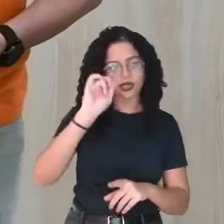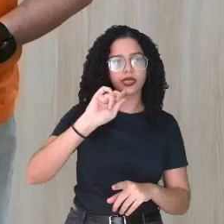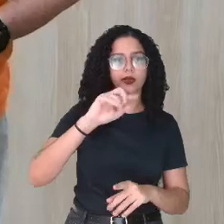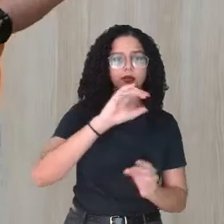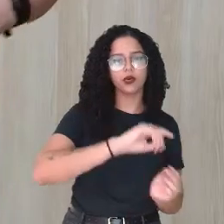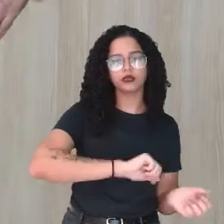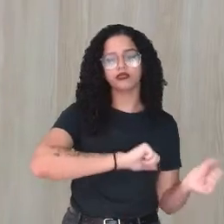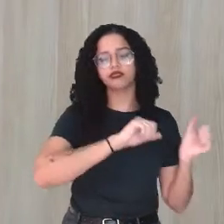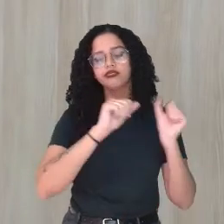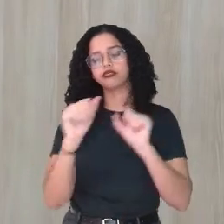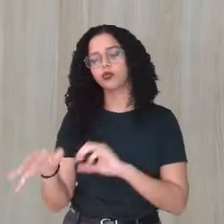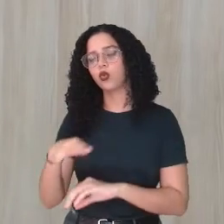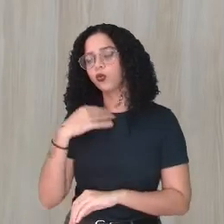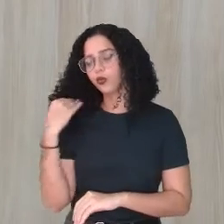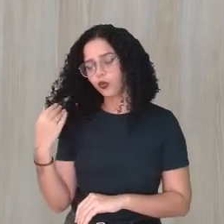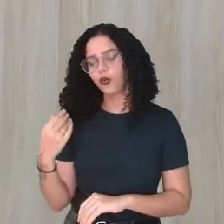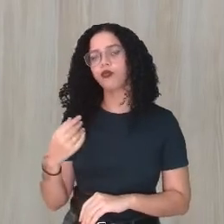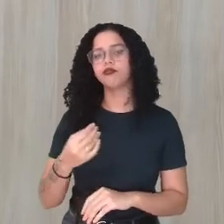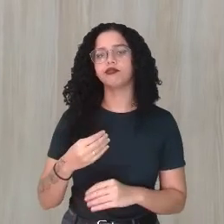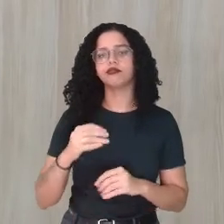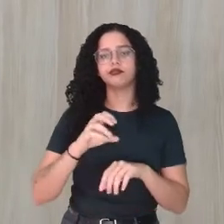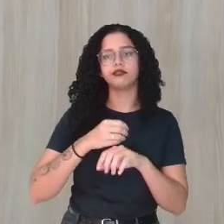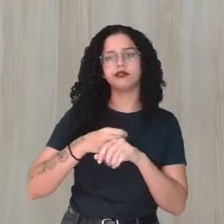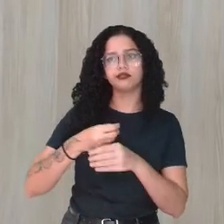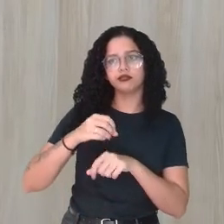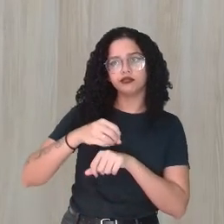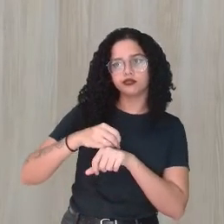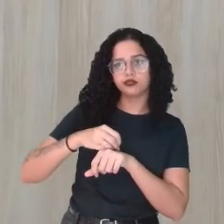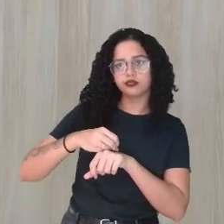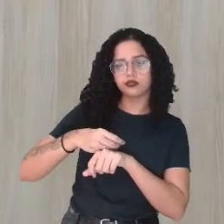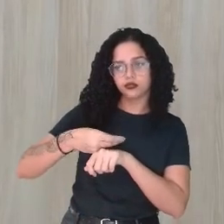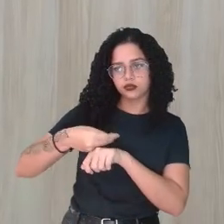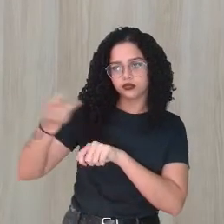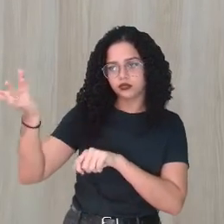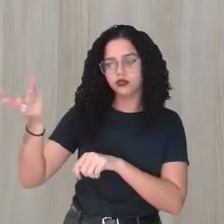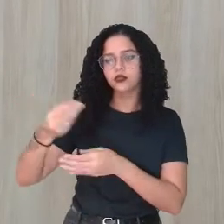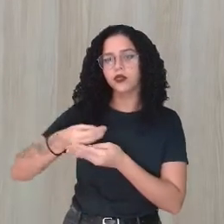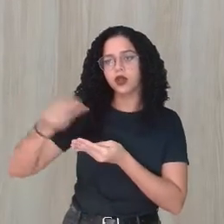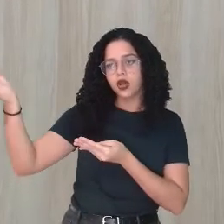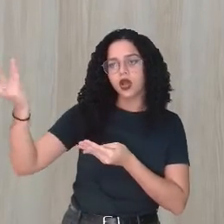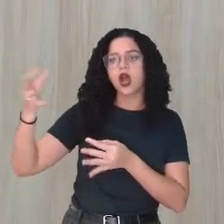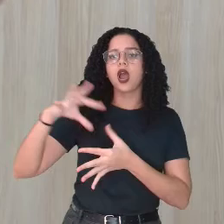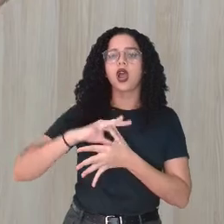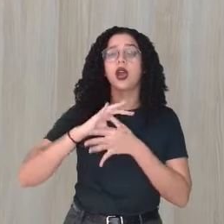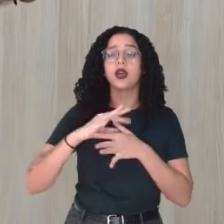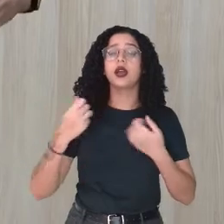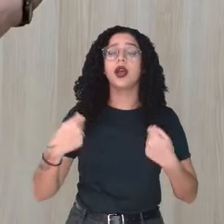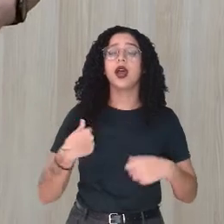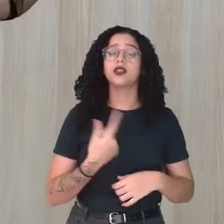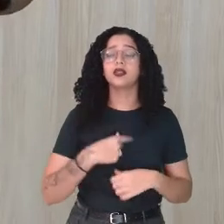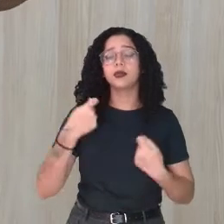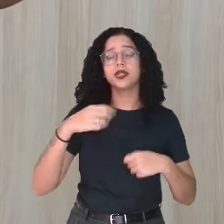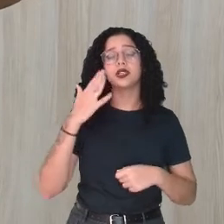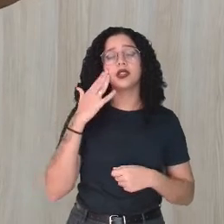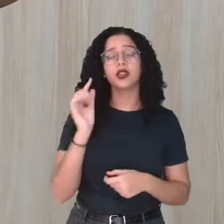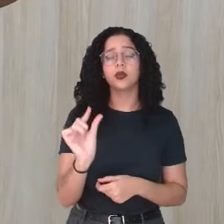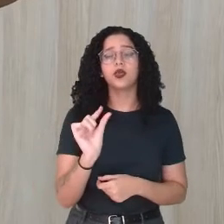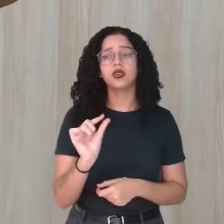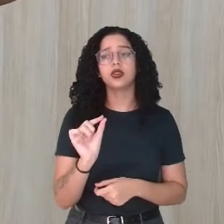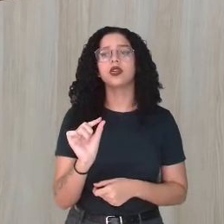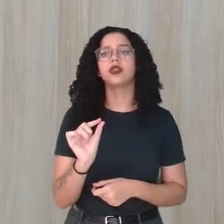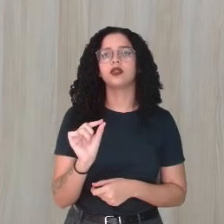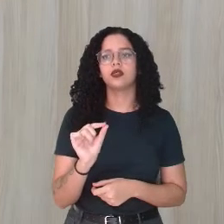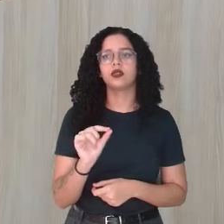corte, né? E exportar essa carne. Então, às vezes, é preciso também entender um pouquinho que o trabalho que é realizado